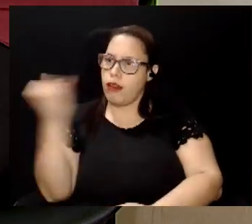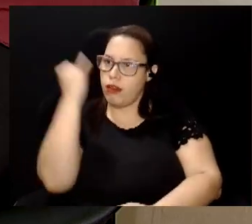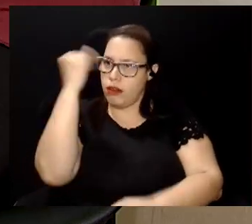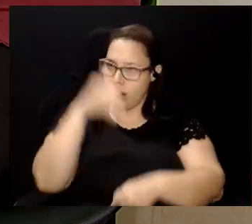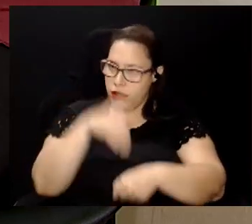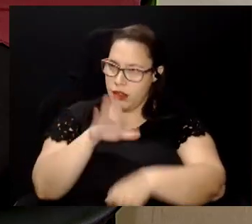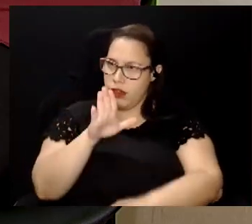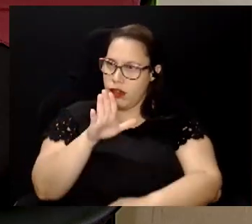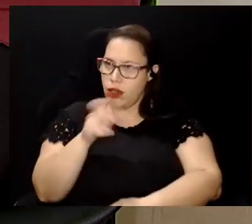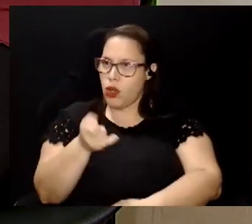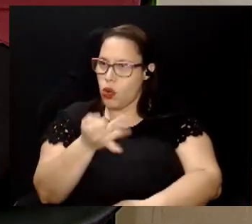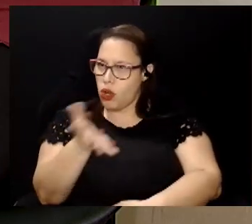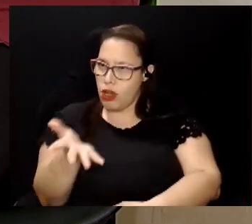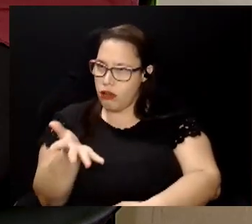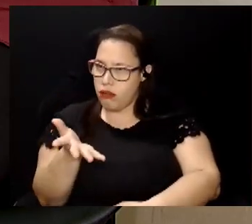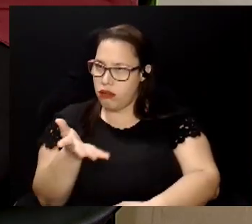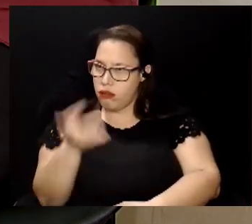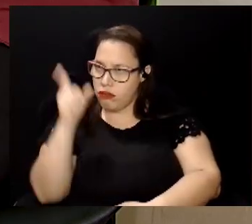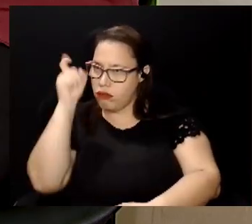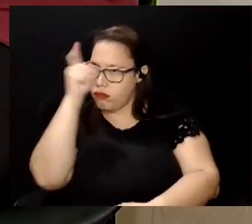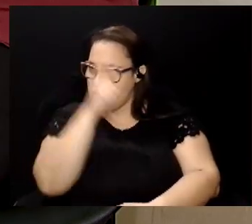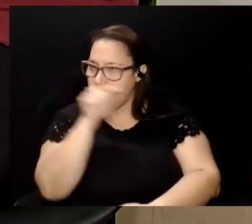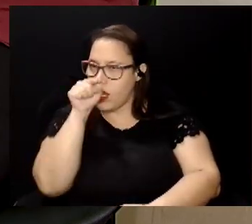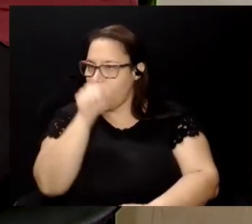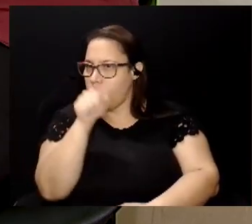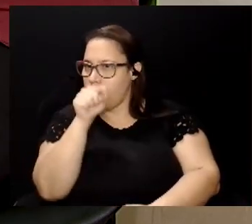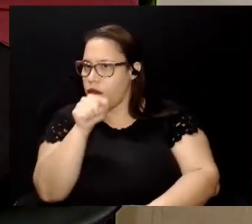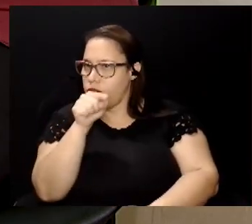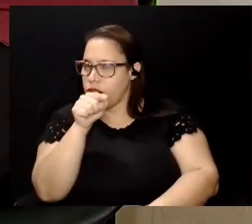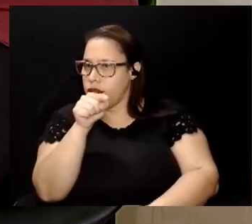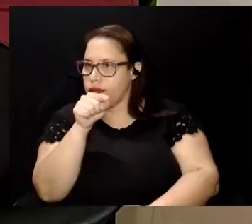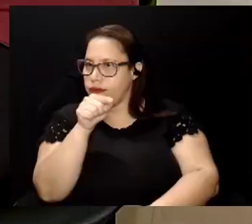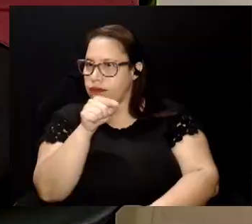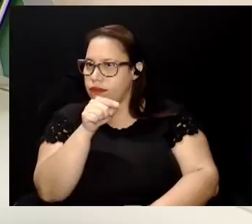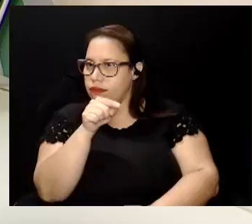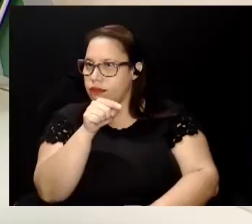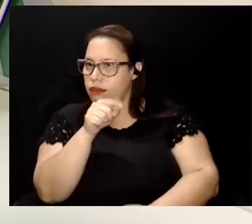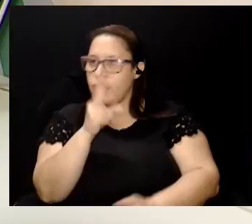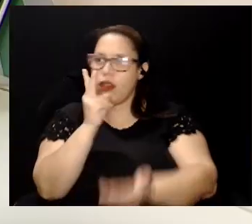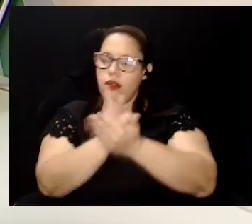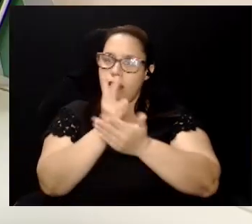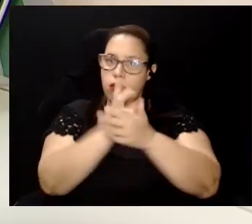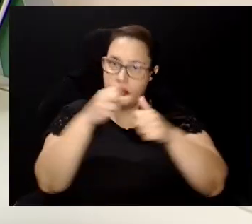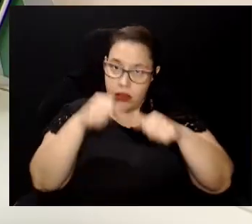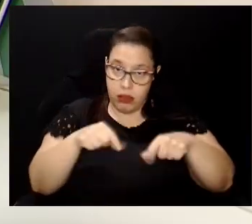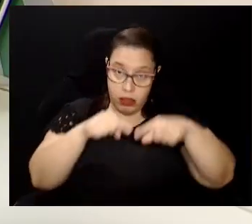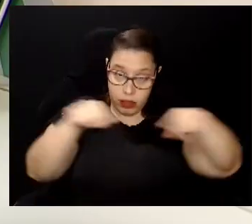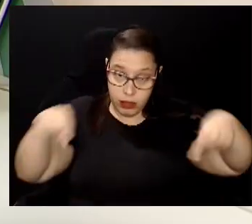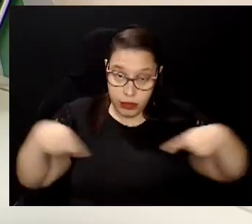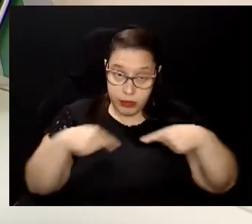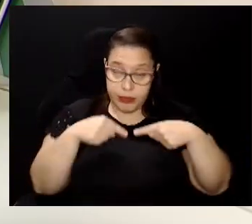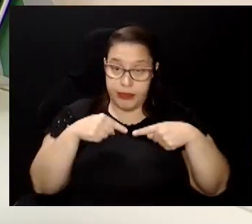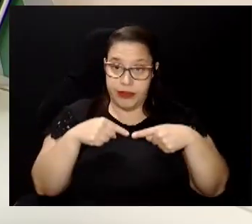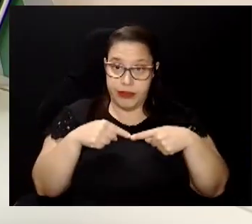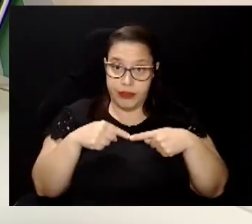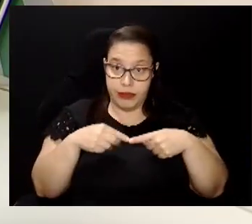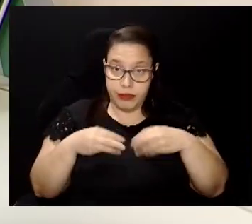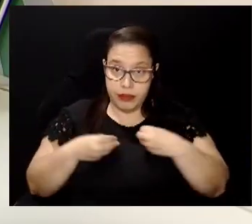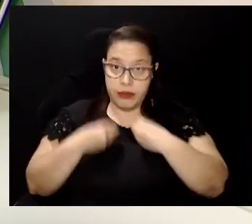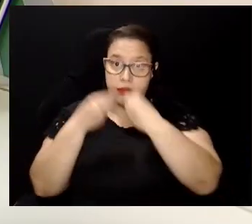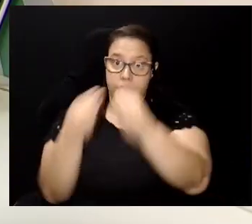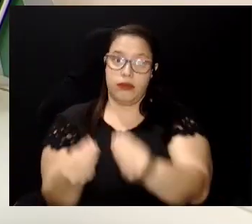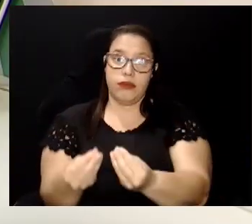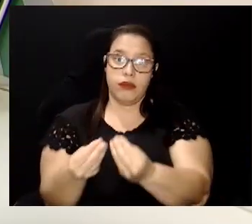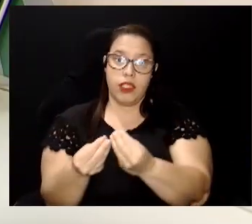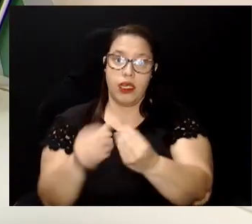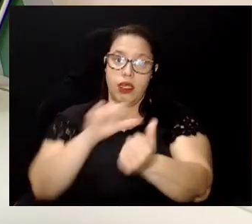maior desafio para vocês para manter o espaço e para continuar levando essa transformação para